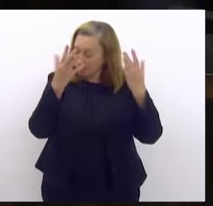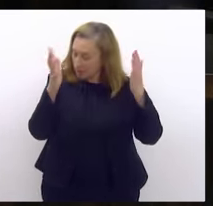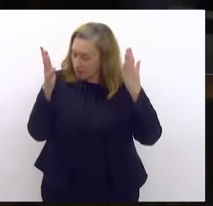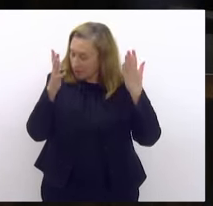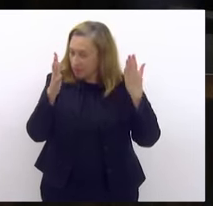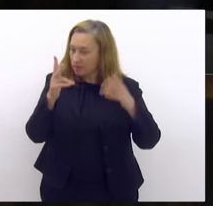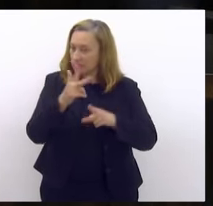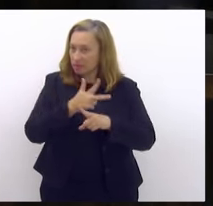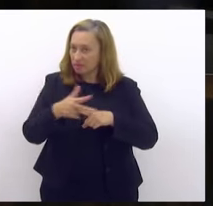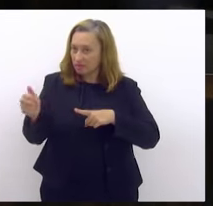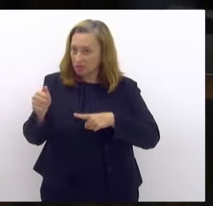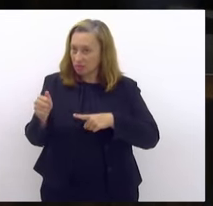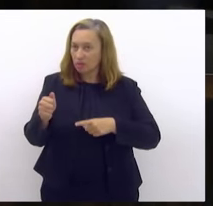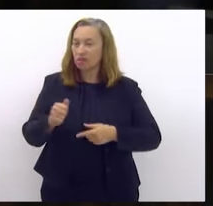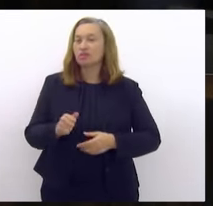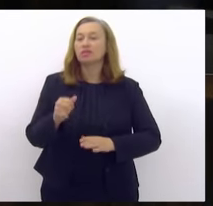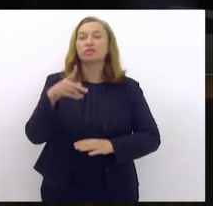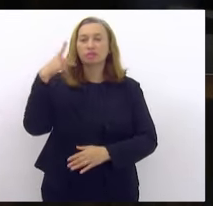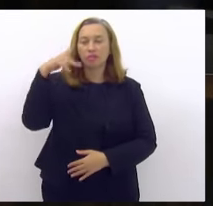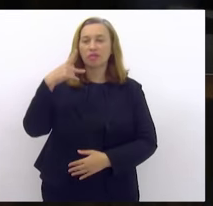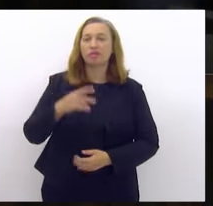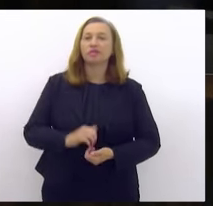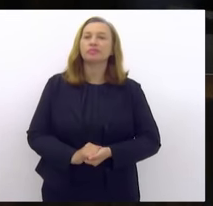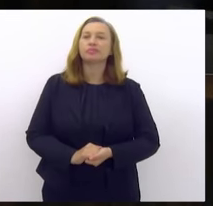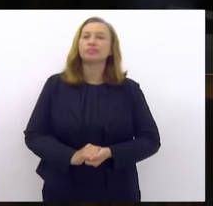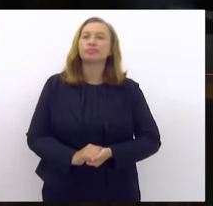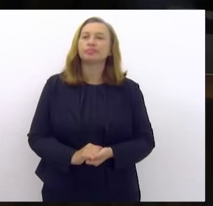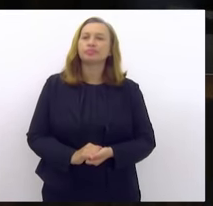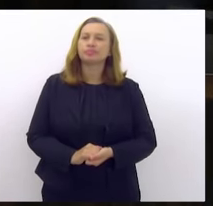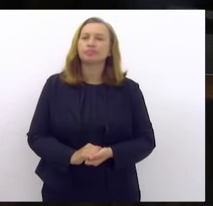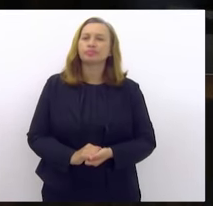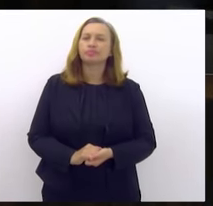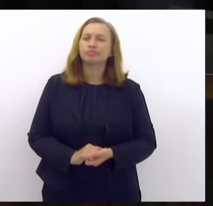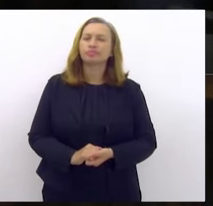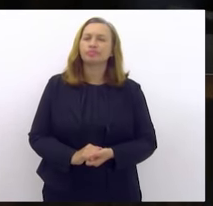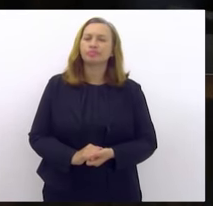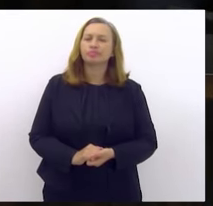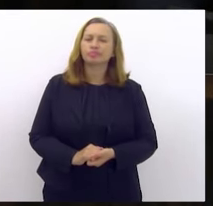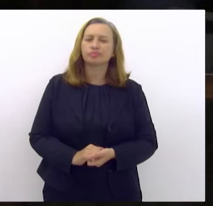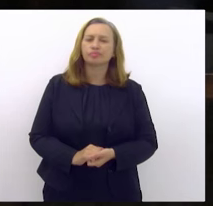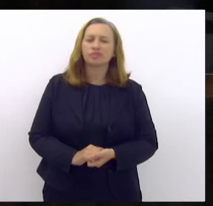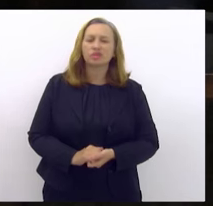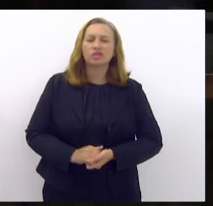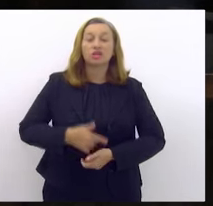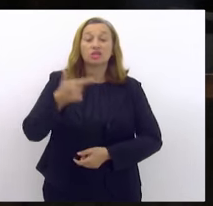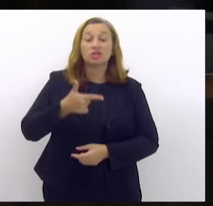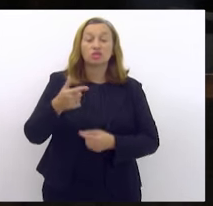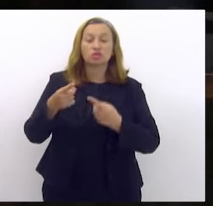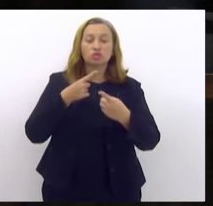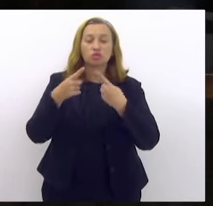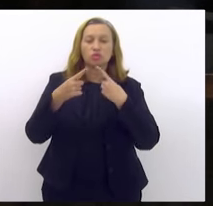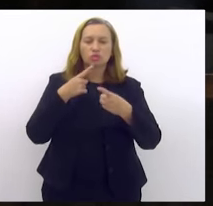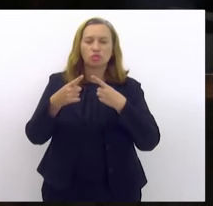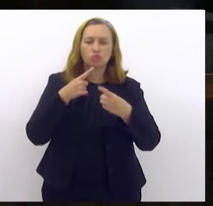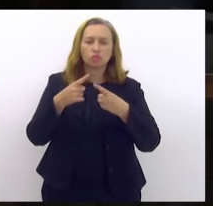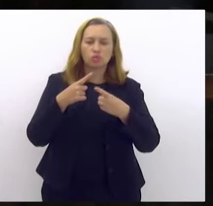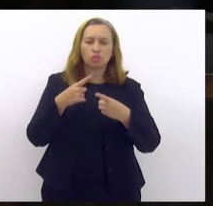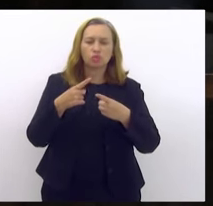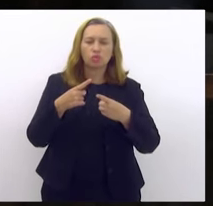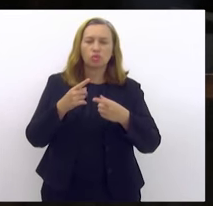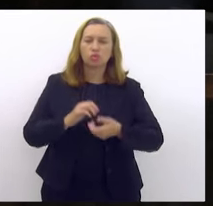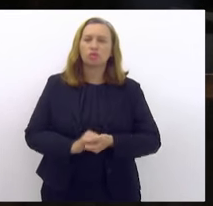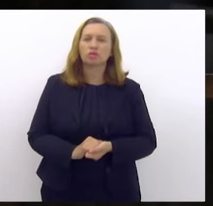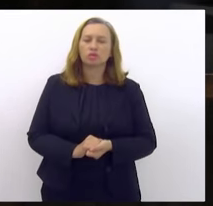pela vitória, né? Vitória do parlamento, tá? Em tramitação ordinária, em segunda discussão, redação do